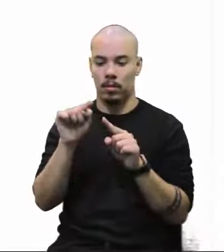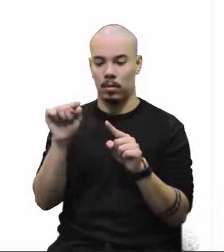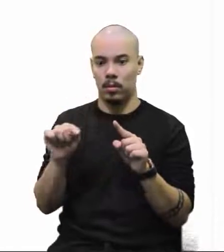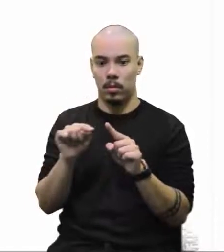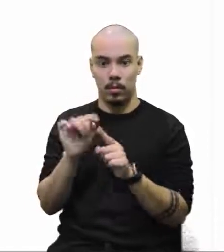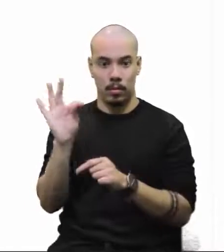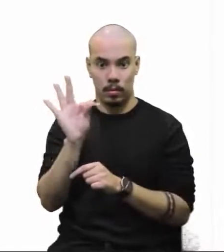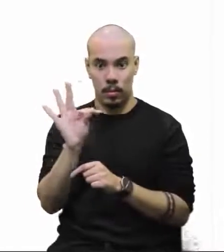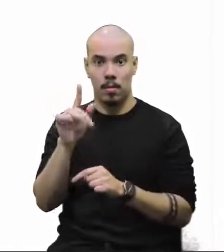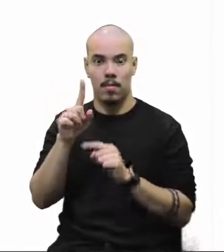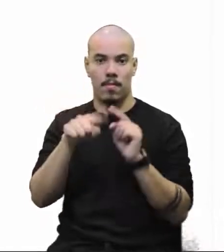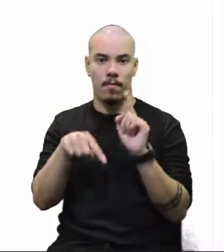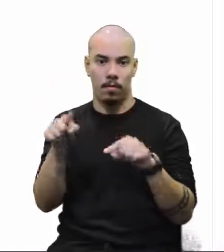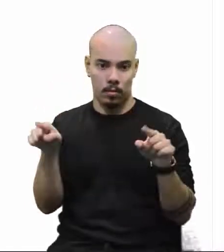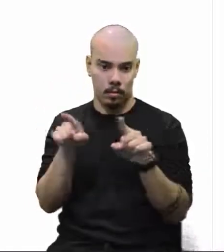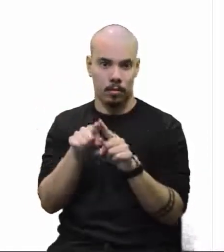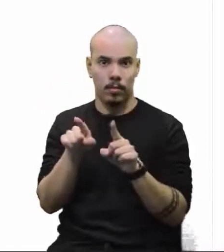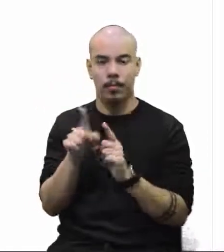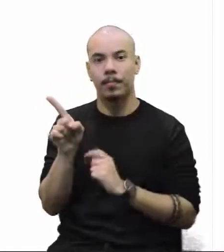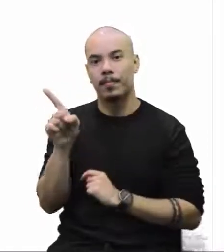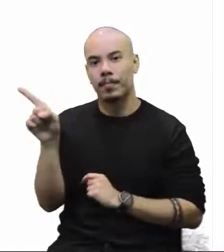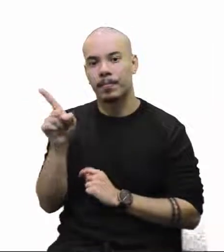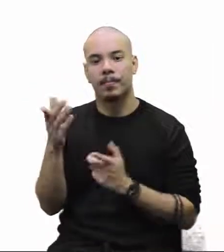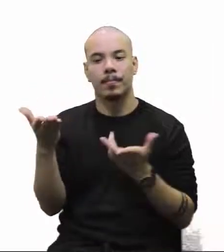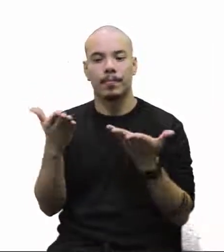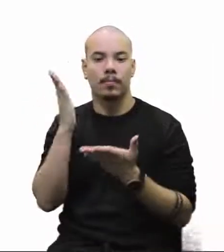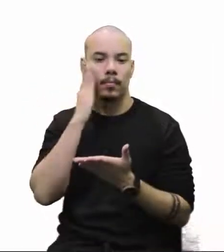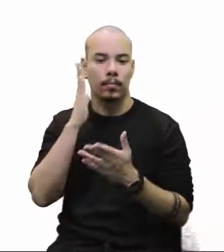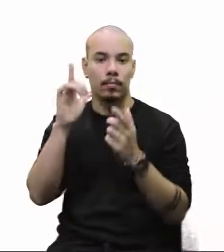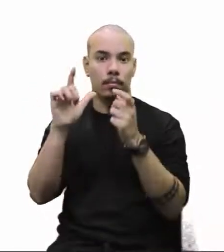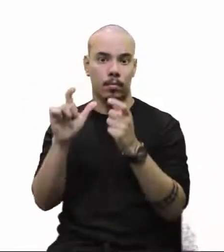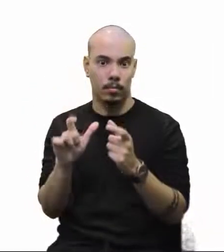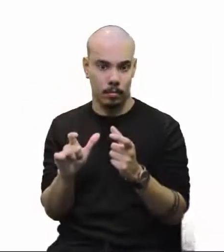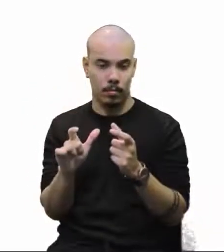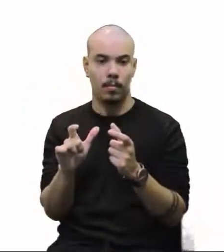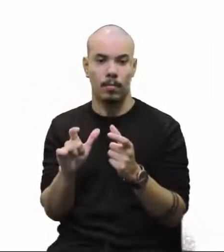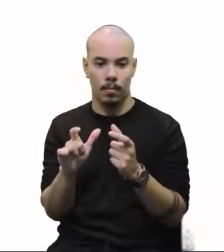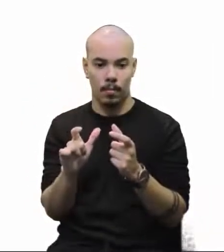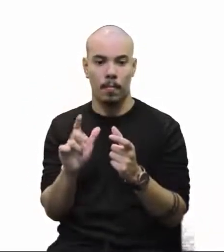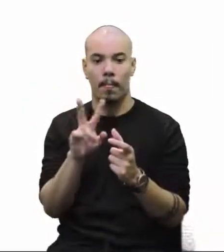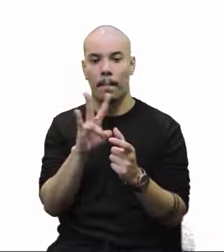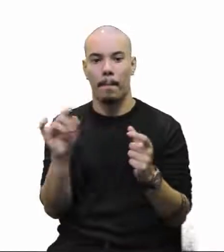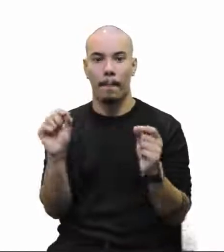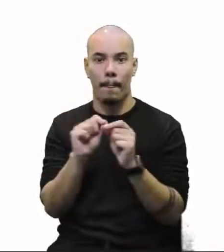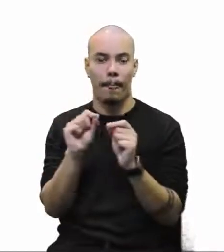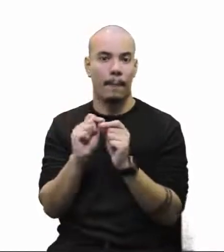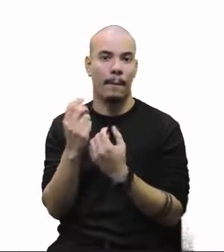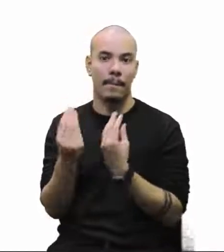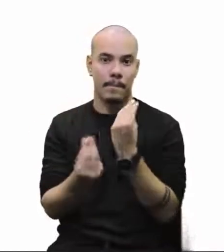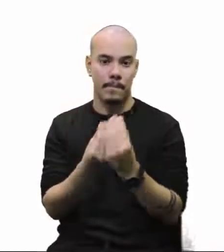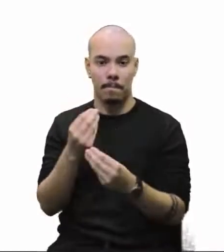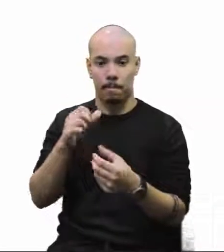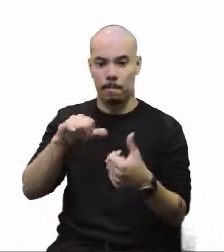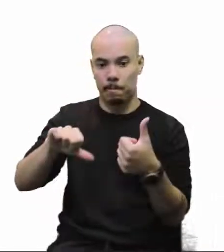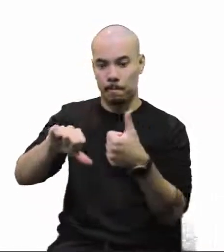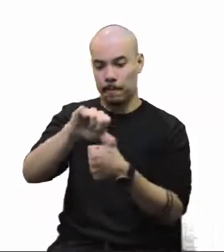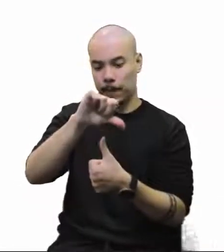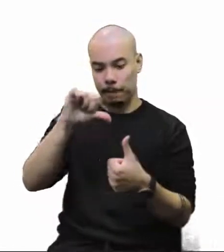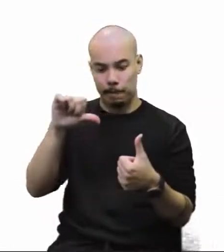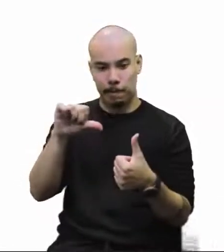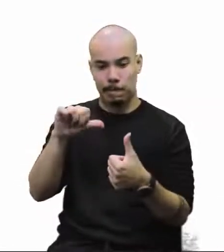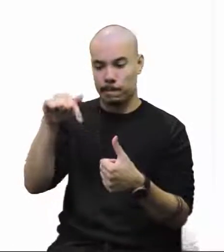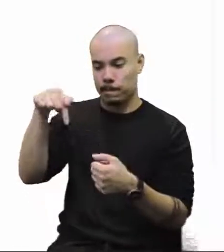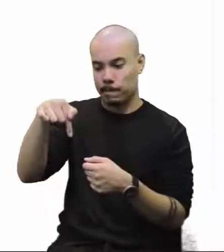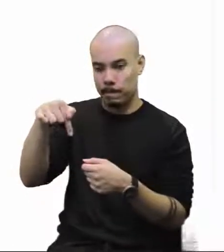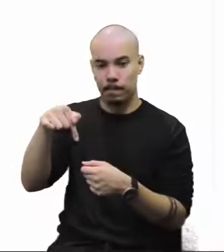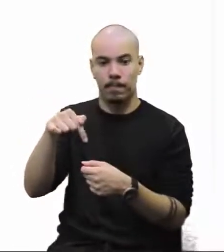que é a variação de carga. Agora nós temos o Q no lugar. Vamos trocar o Q por